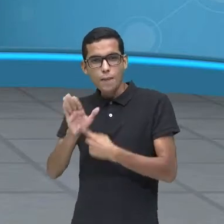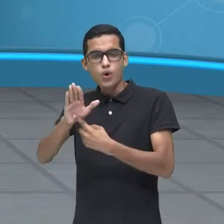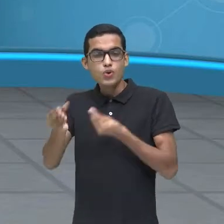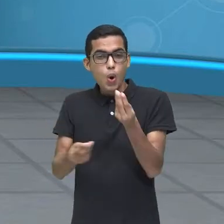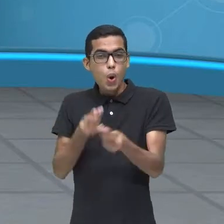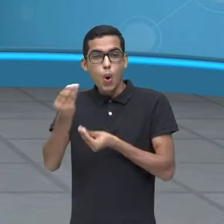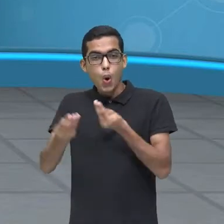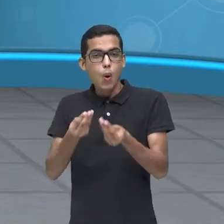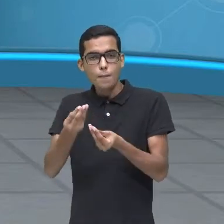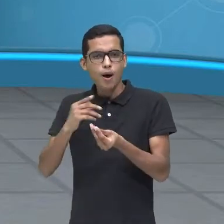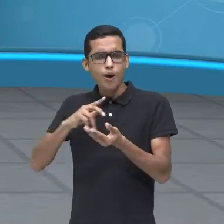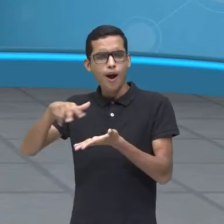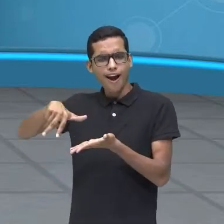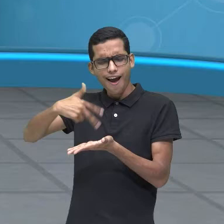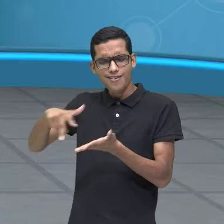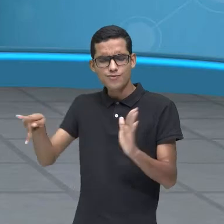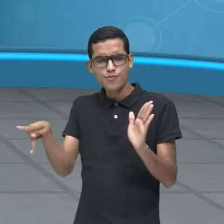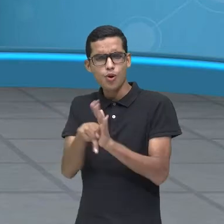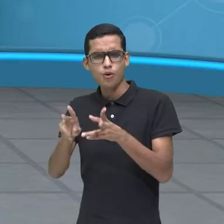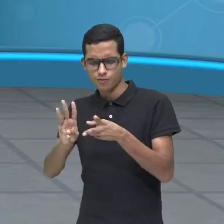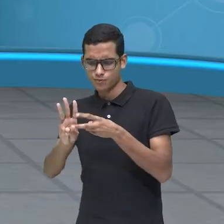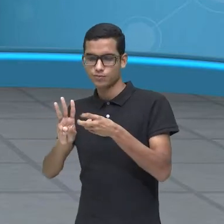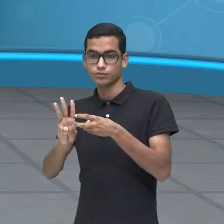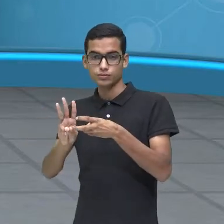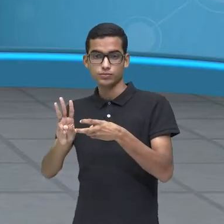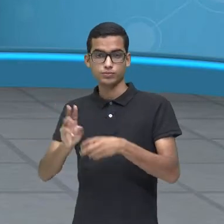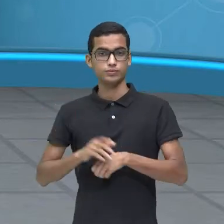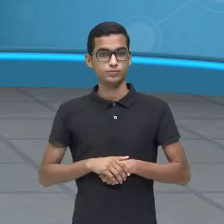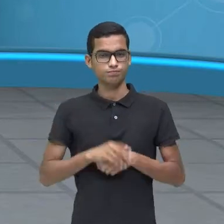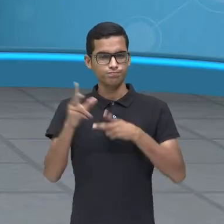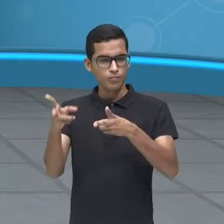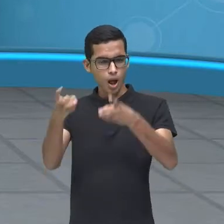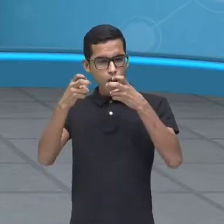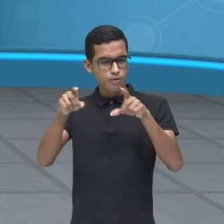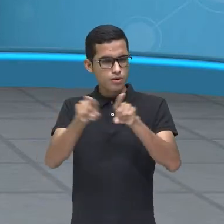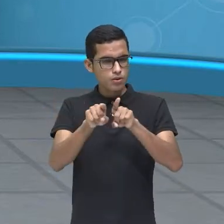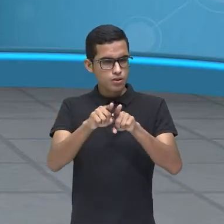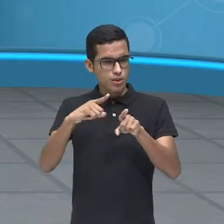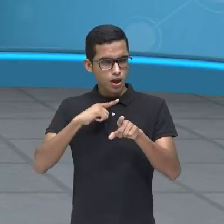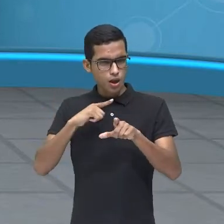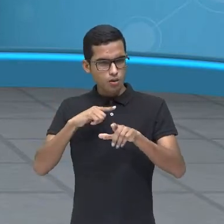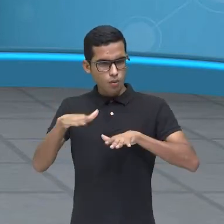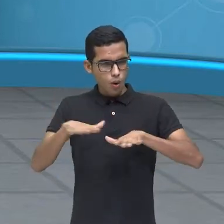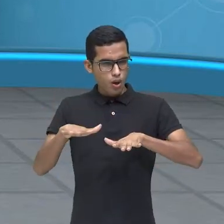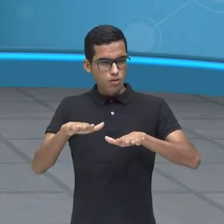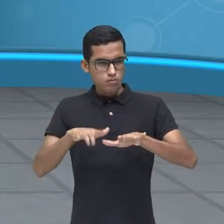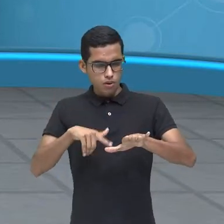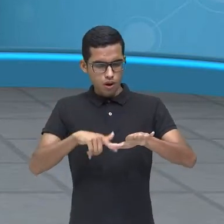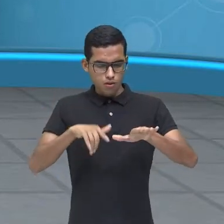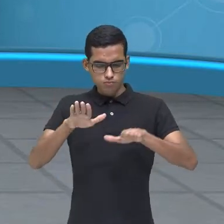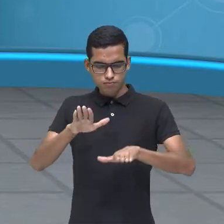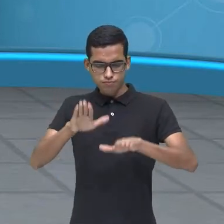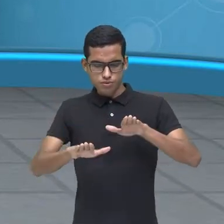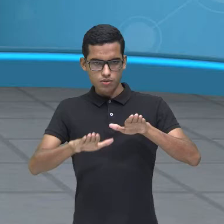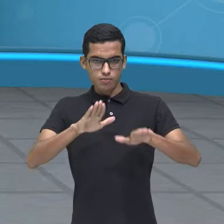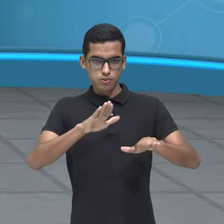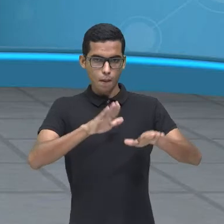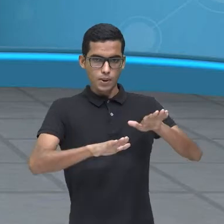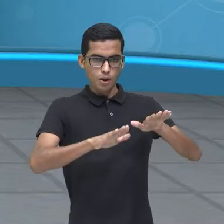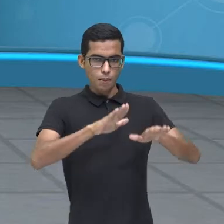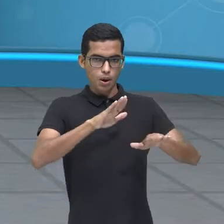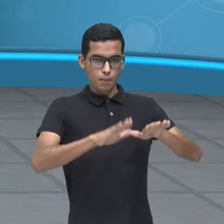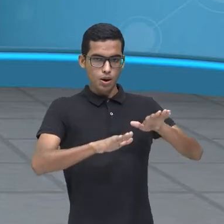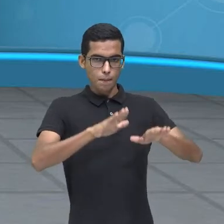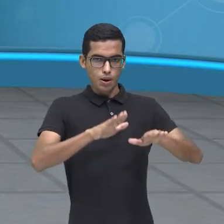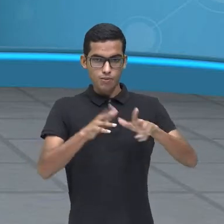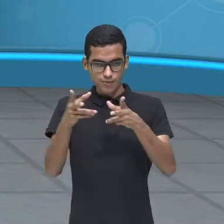um pouco da sua dança. Vocês perceberam que a gente tem movimentação dos pés, ó? Os nossos amigos, eles estão movimentando os pés